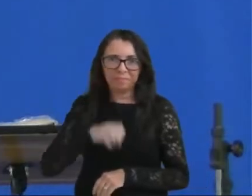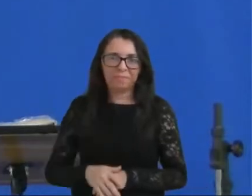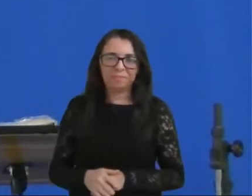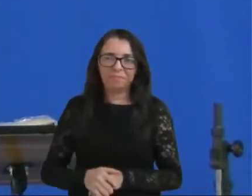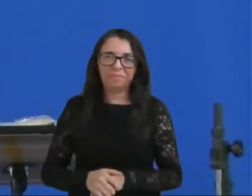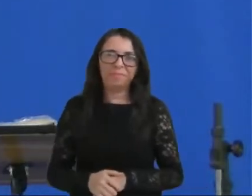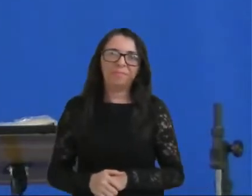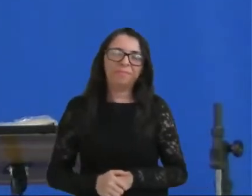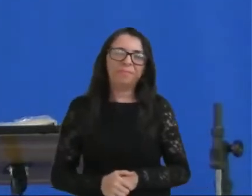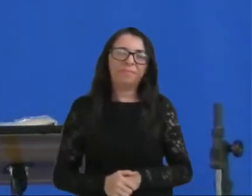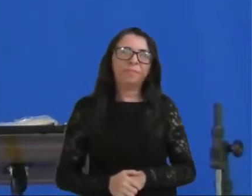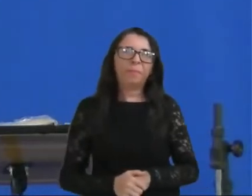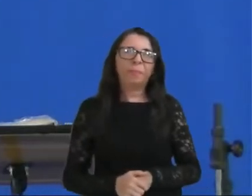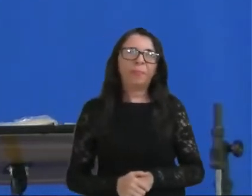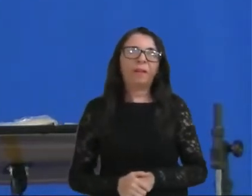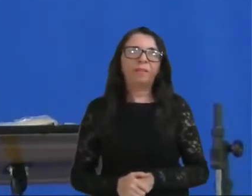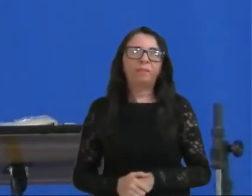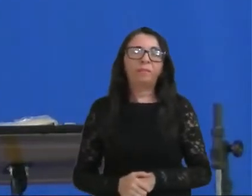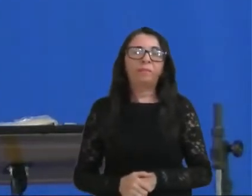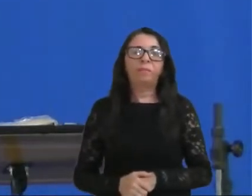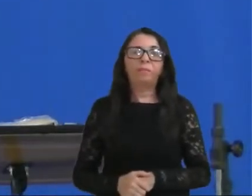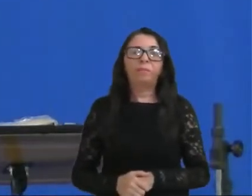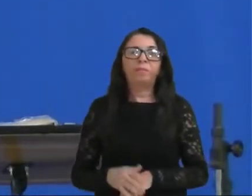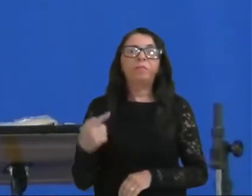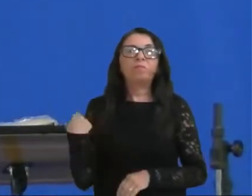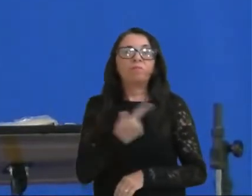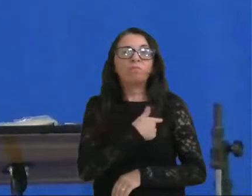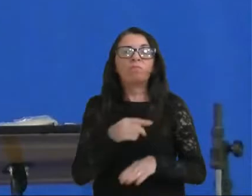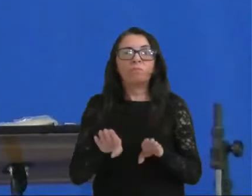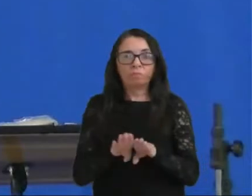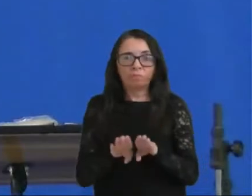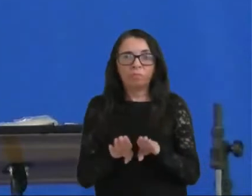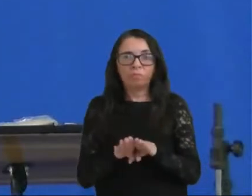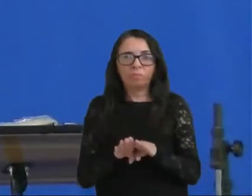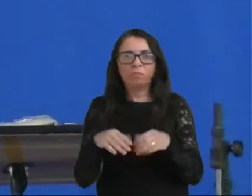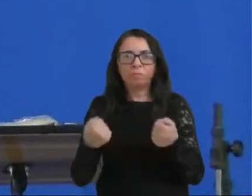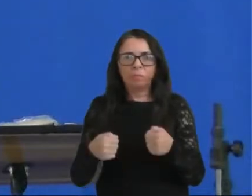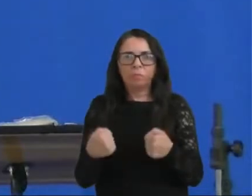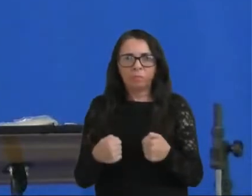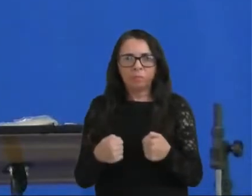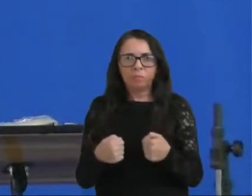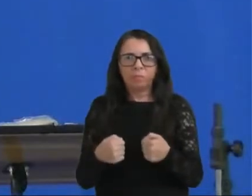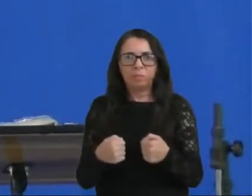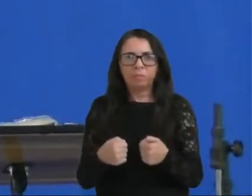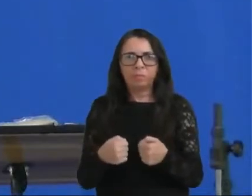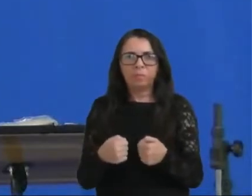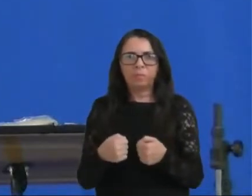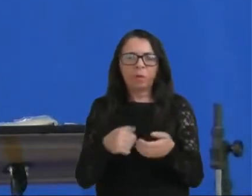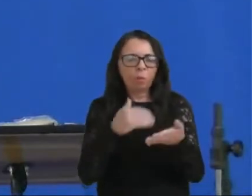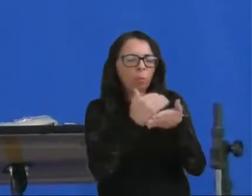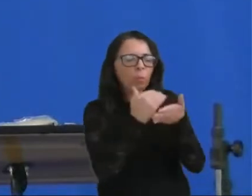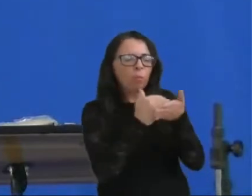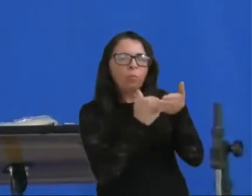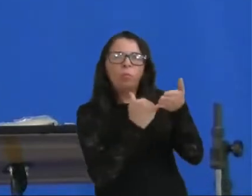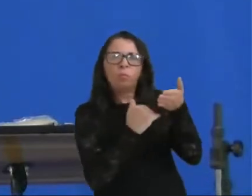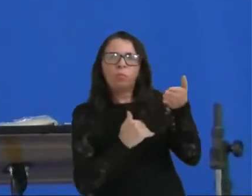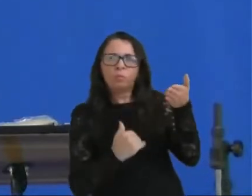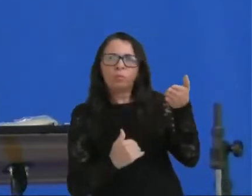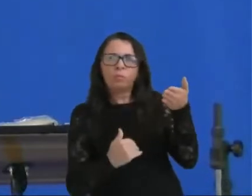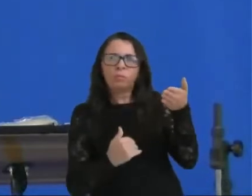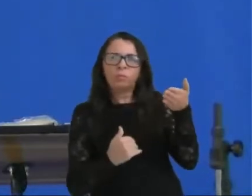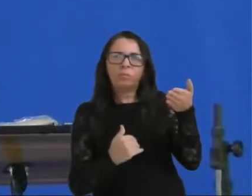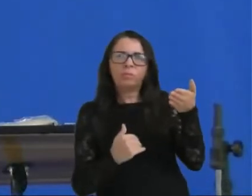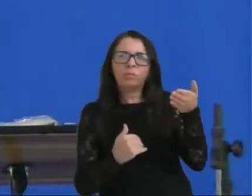cima, visto que nós não temos ainda pessoas suficientes interessadas nesse